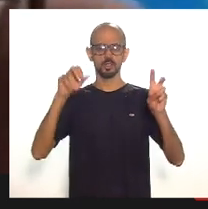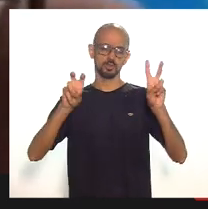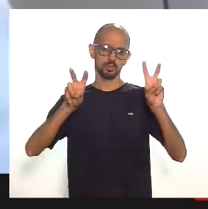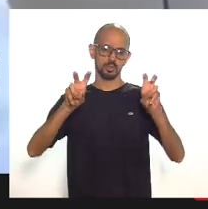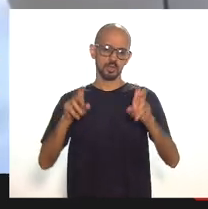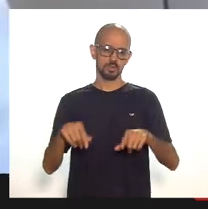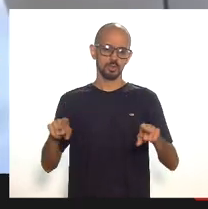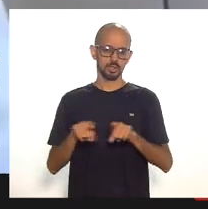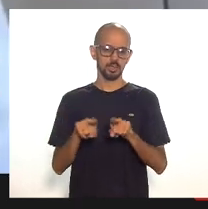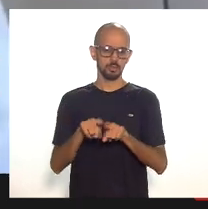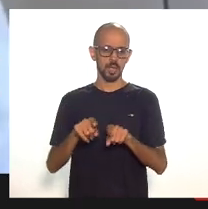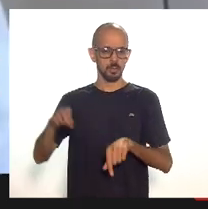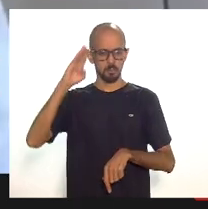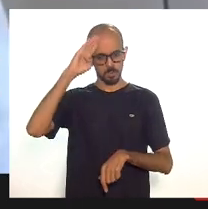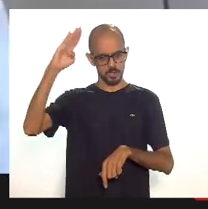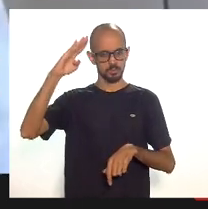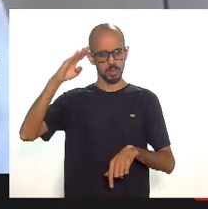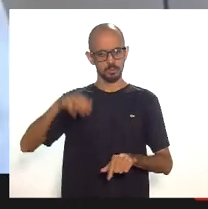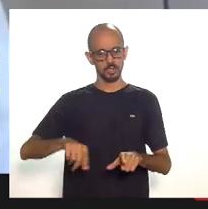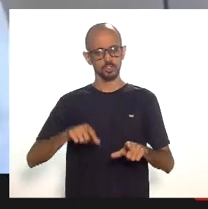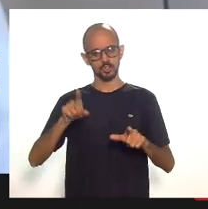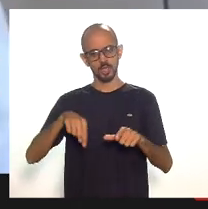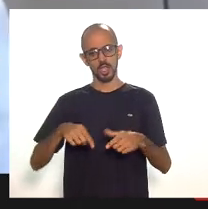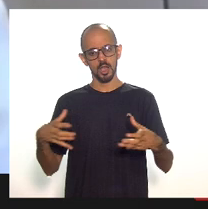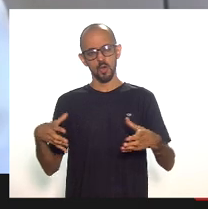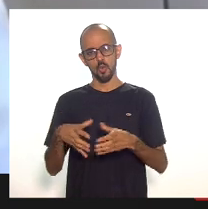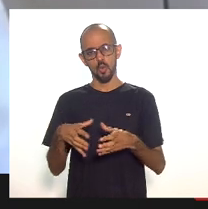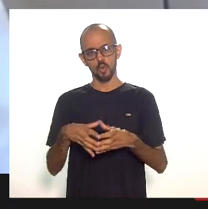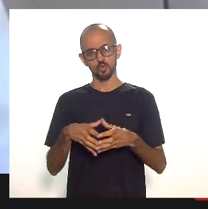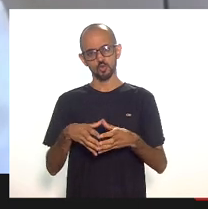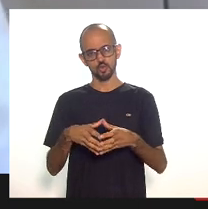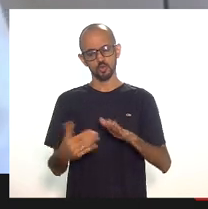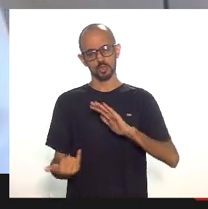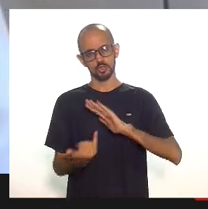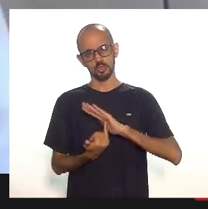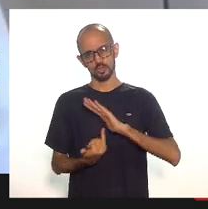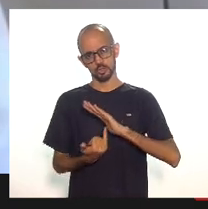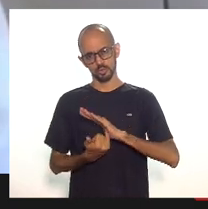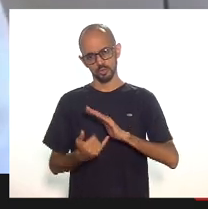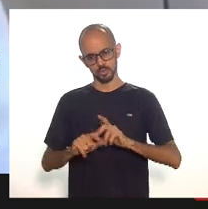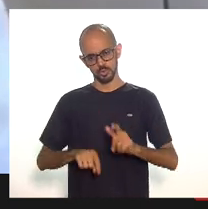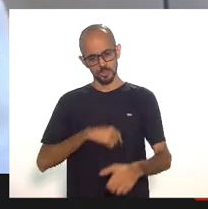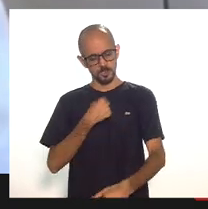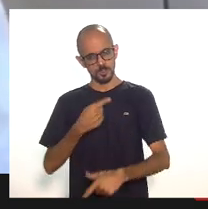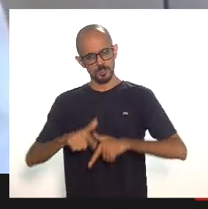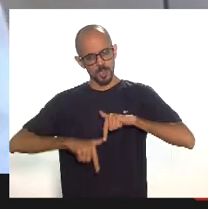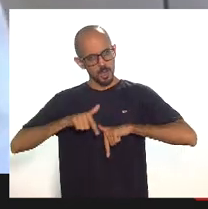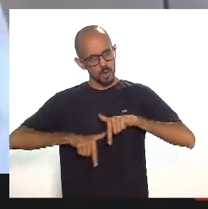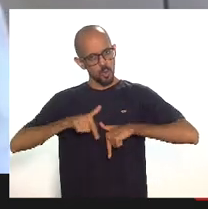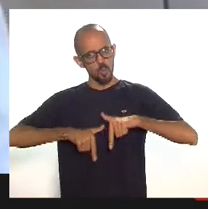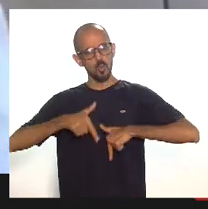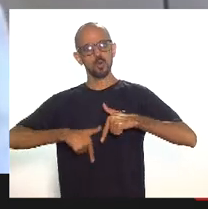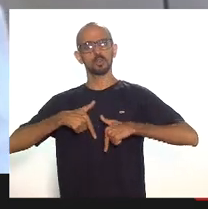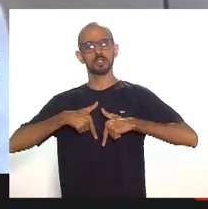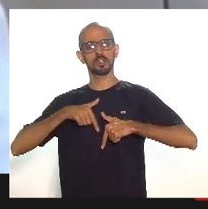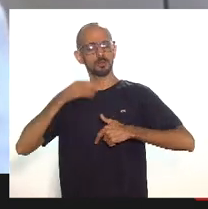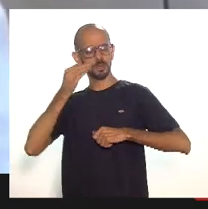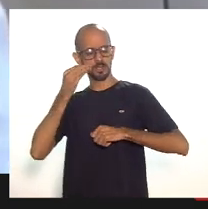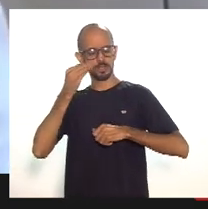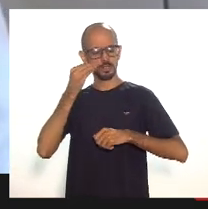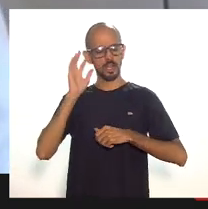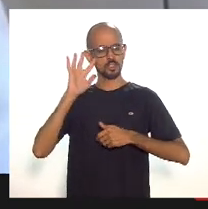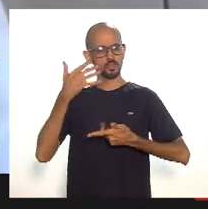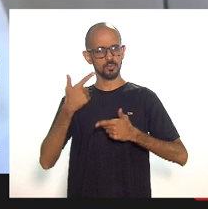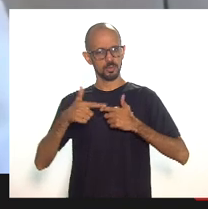e principalmente da gente ter um conjunto das instituições aqui no esforço tentar manejar essa